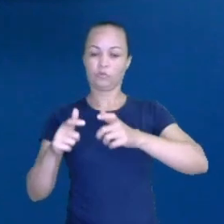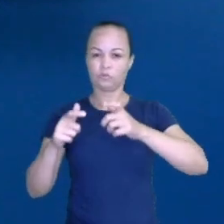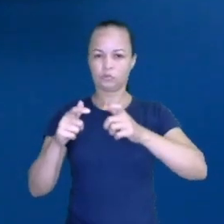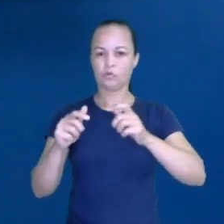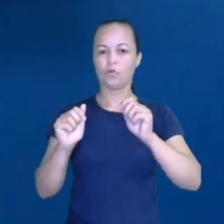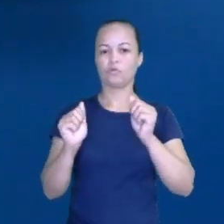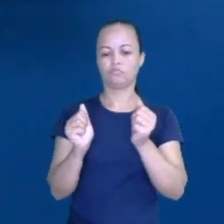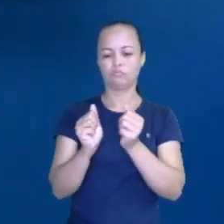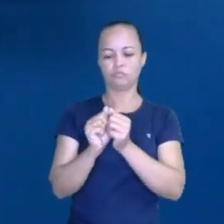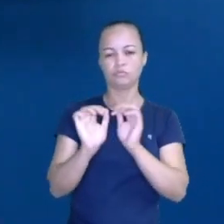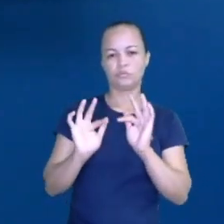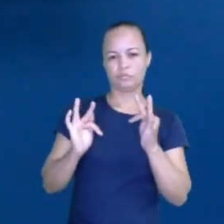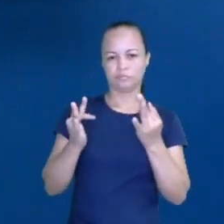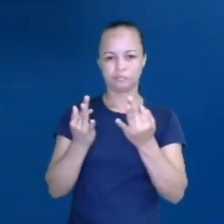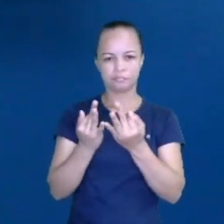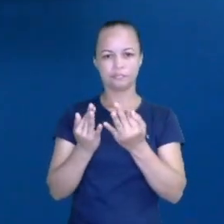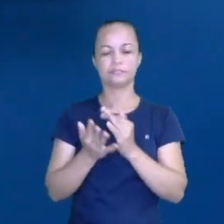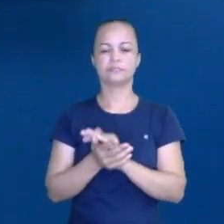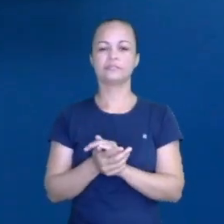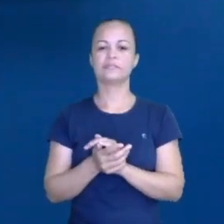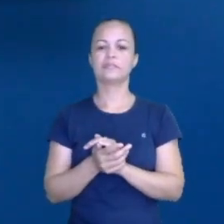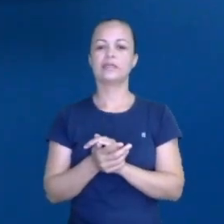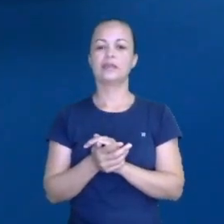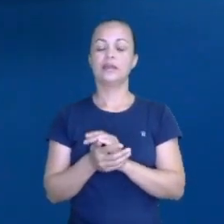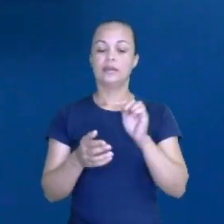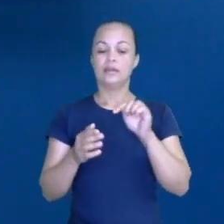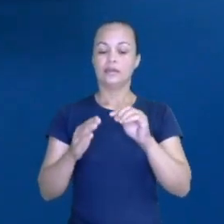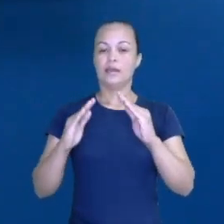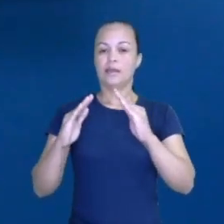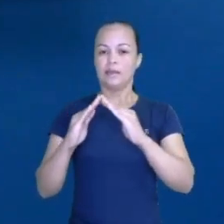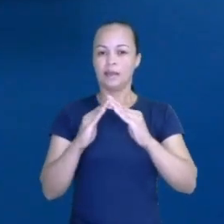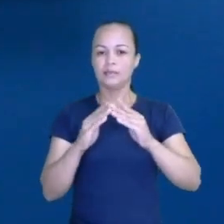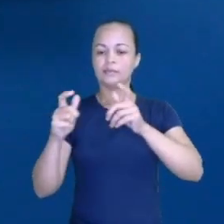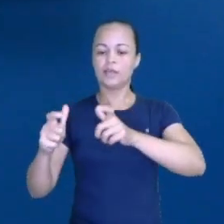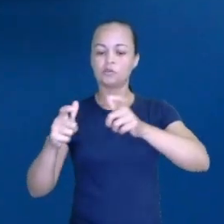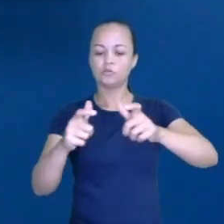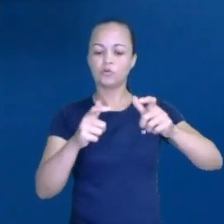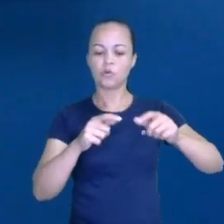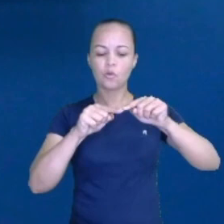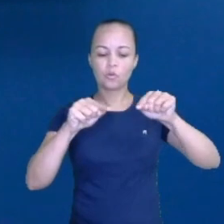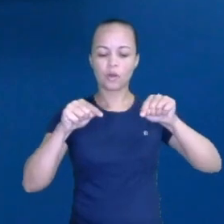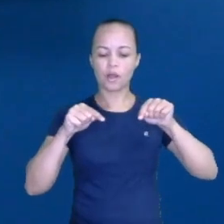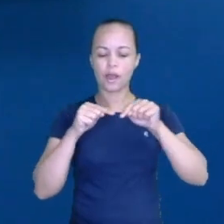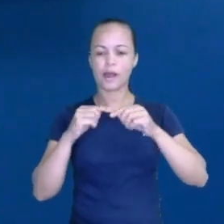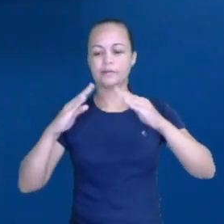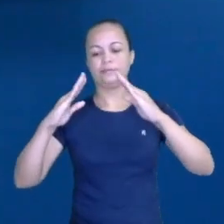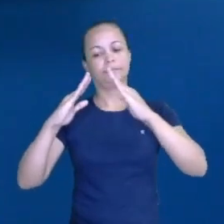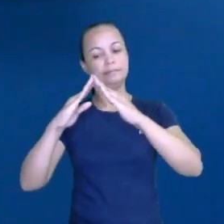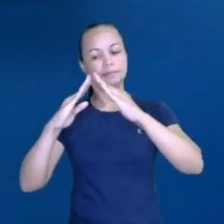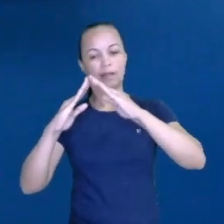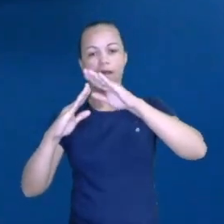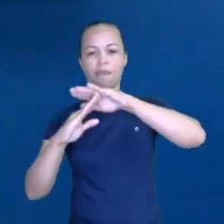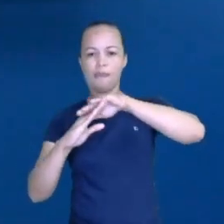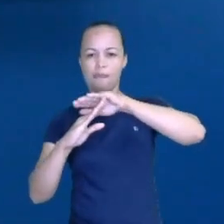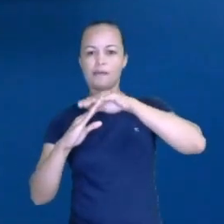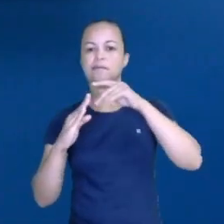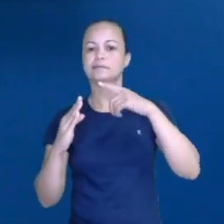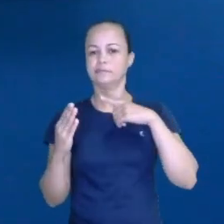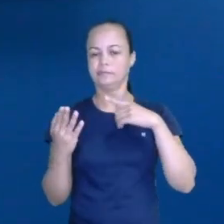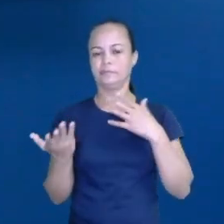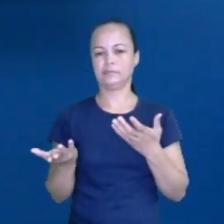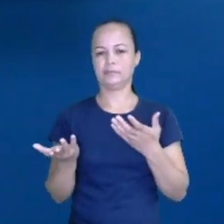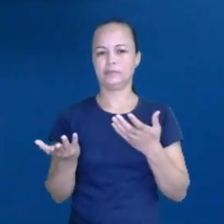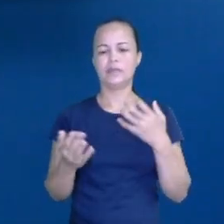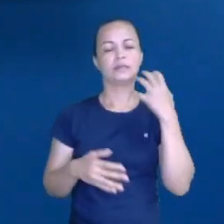nossos parentes, que a casa ela tem cômodos, tem teto, não é verdade? Então é